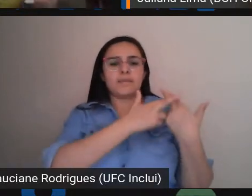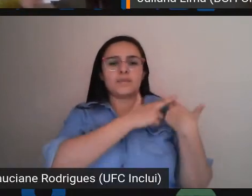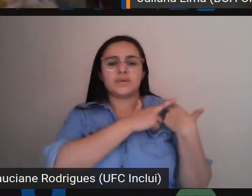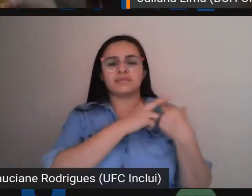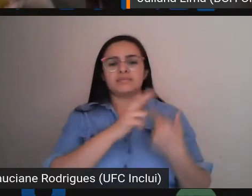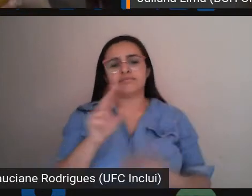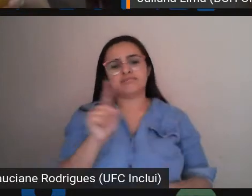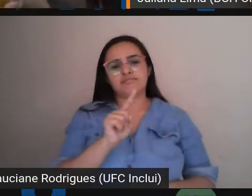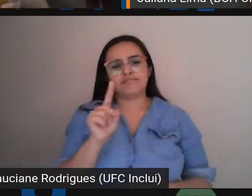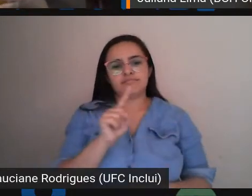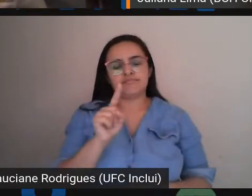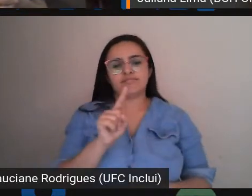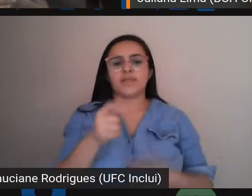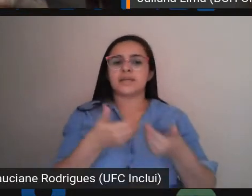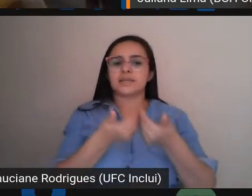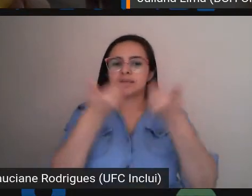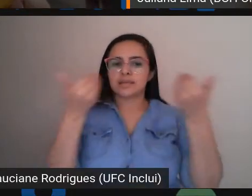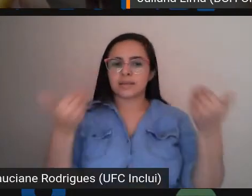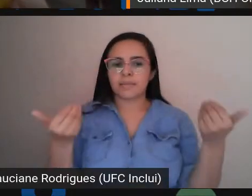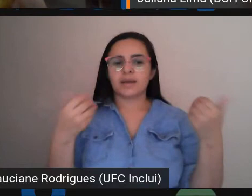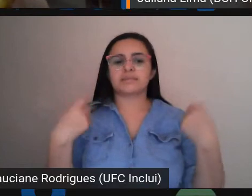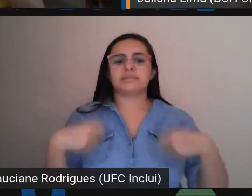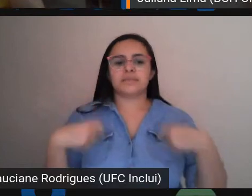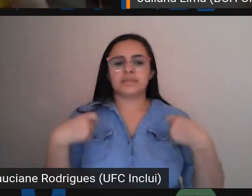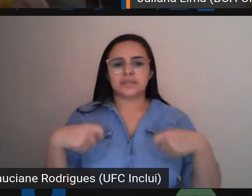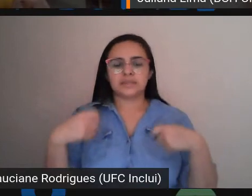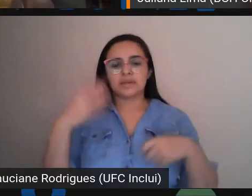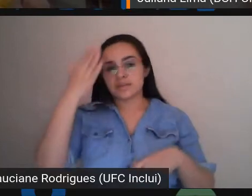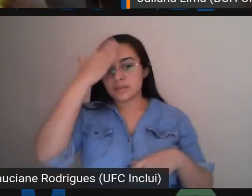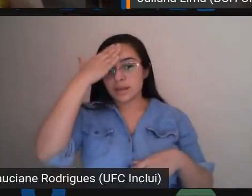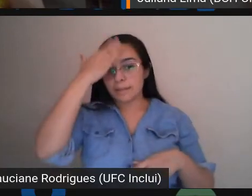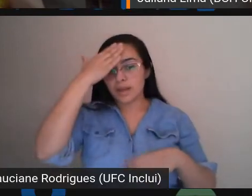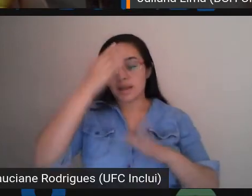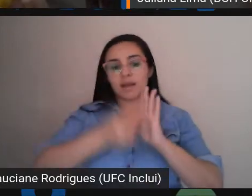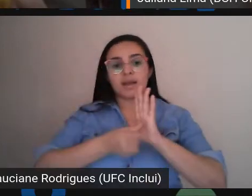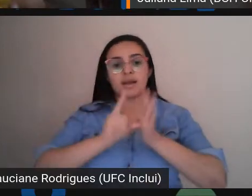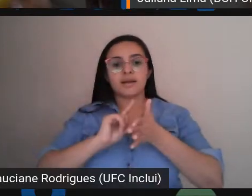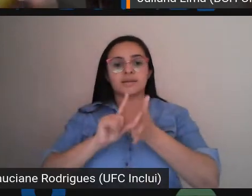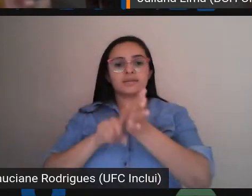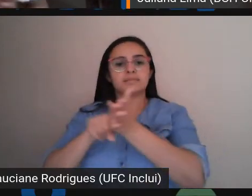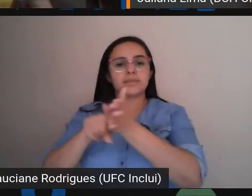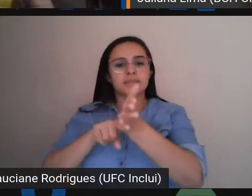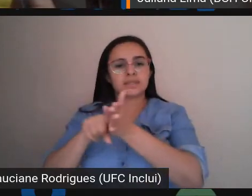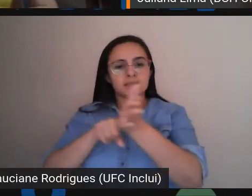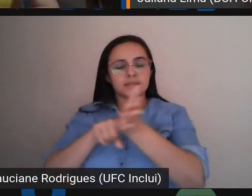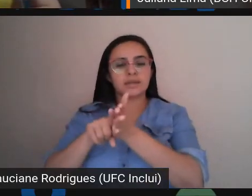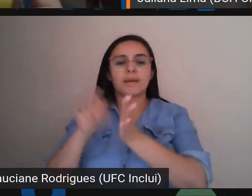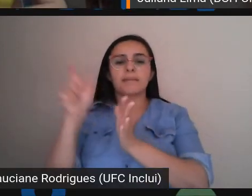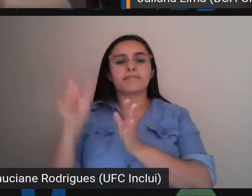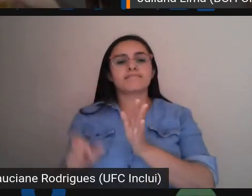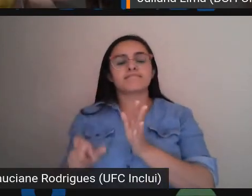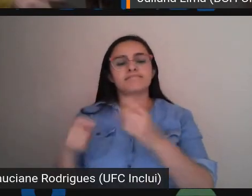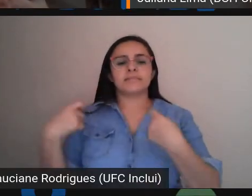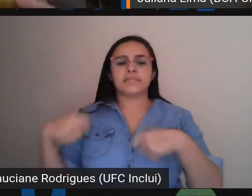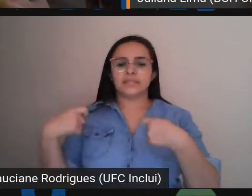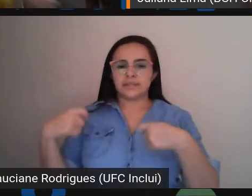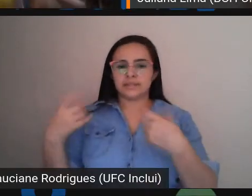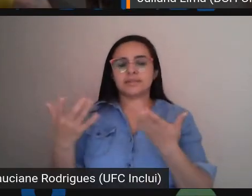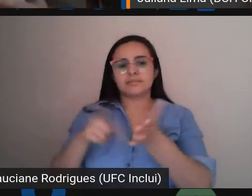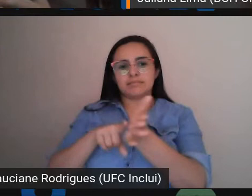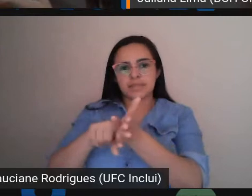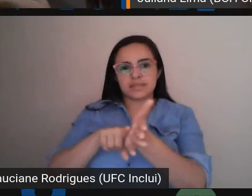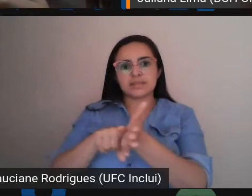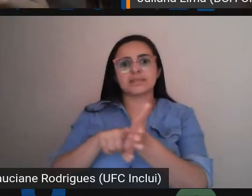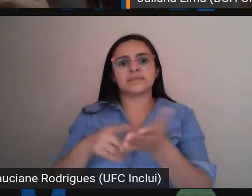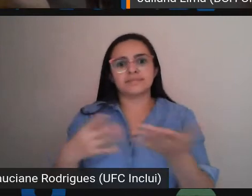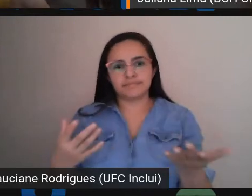E, na verdade, faltou fazer a lição de casa, fazer algumas buscas, fazer uma busca piloto, todo pesquisador tem que saber fazer, né? Isso é algo